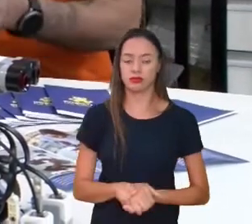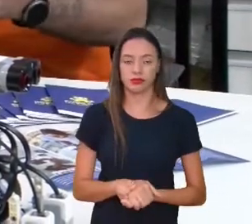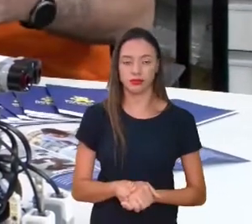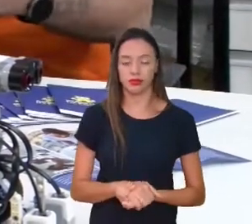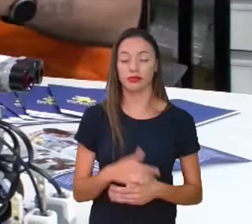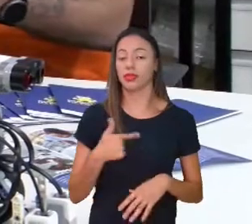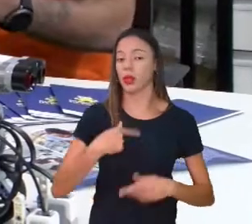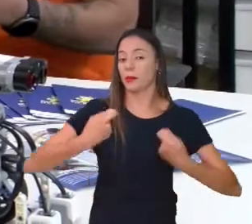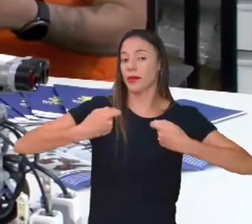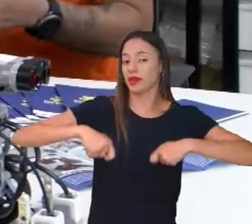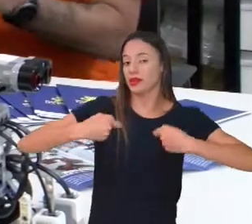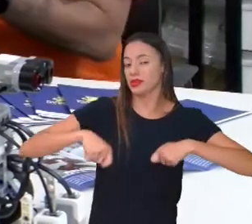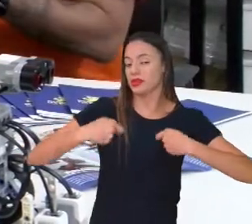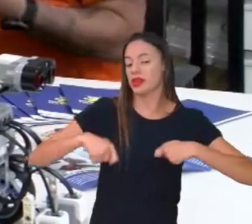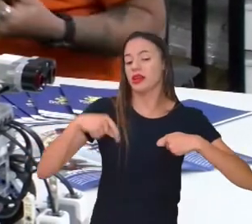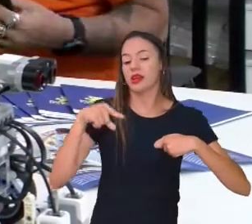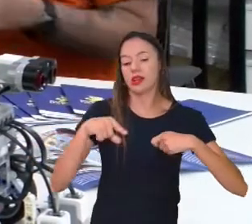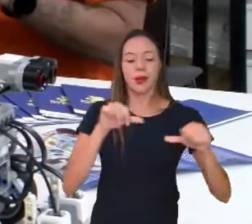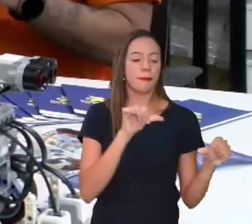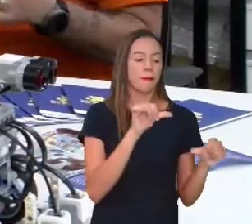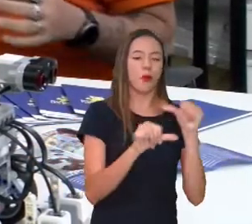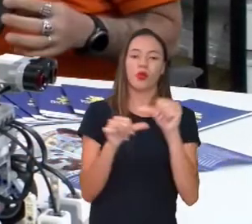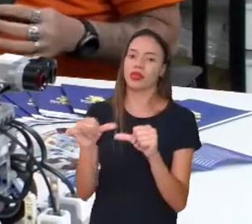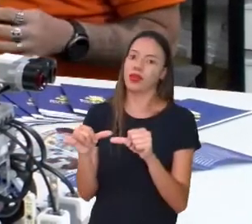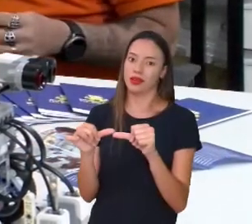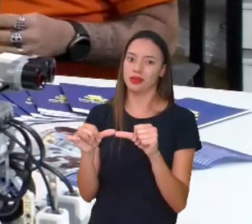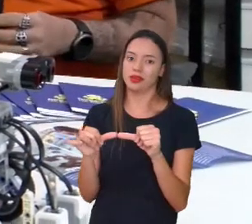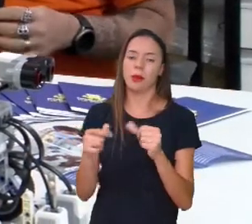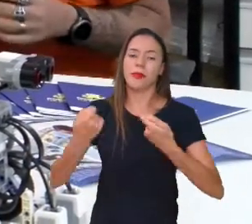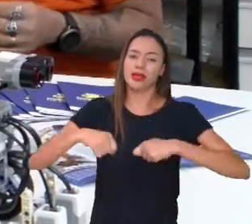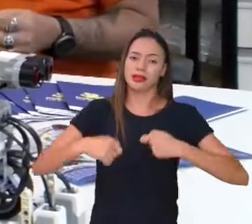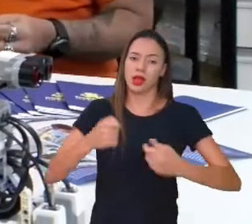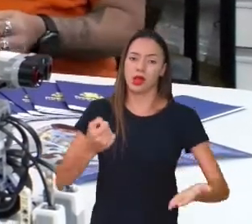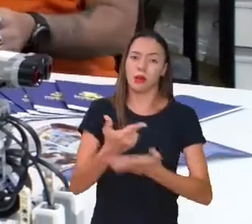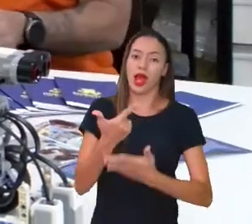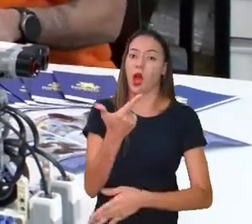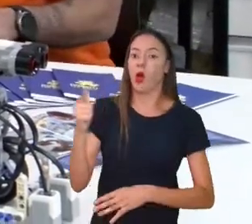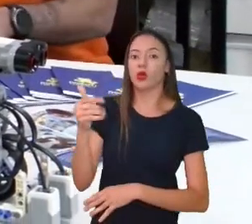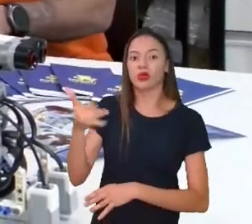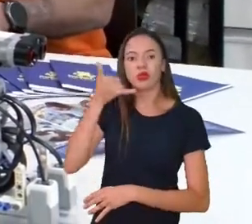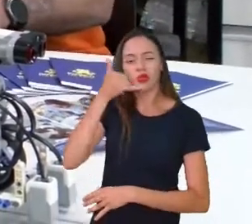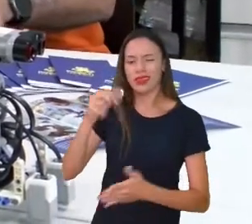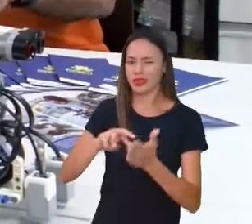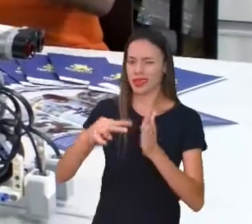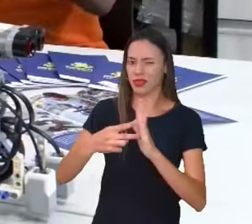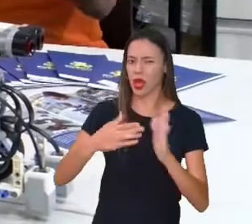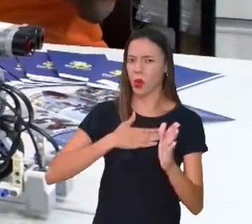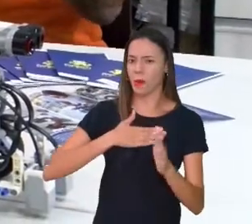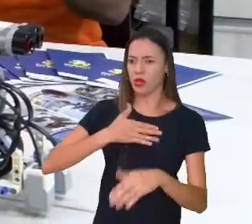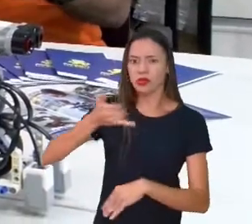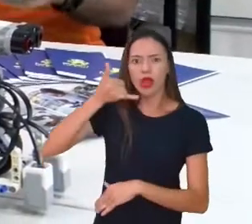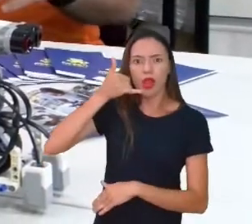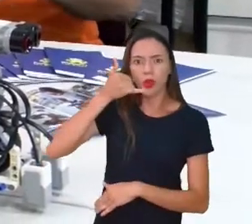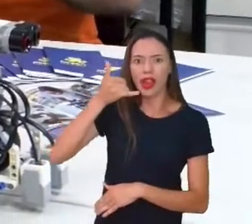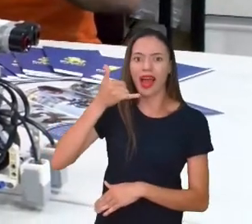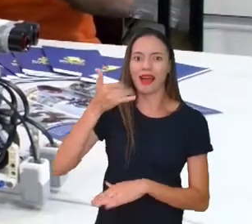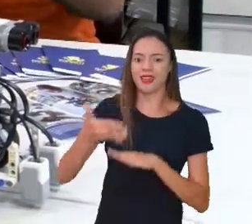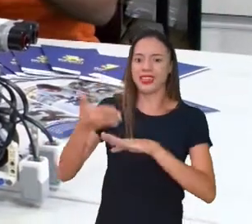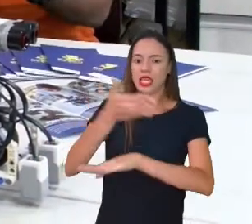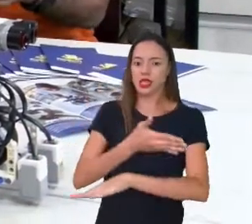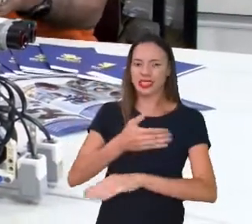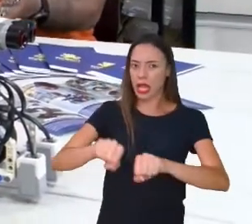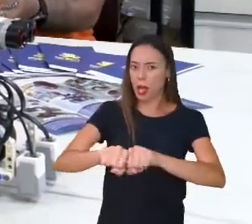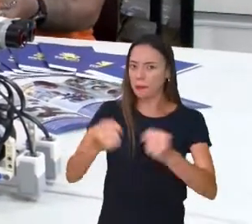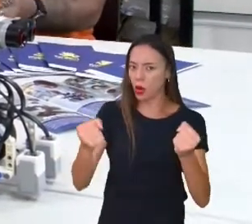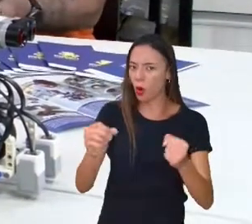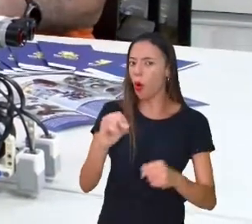eu precisei trocar, eu precisei de um outro aparelho, não é porque o meu outro ficou quebrado ou deixou